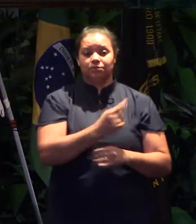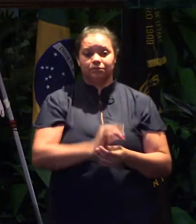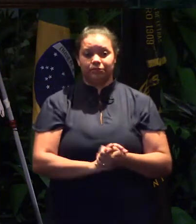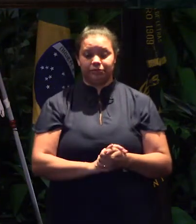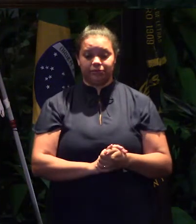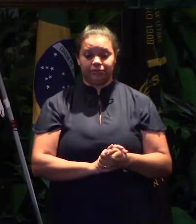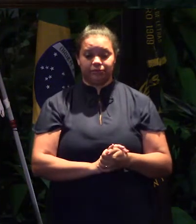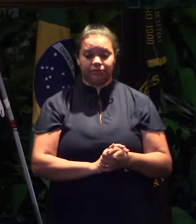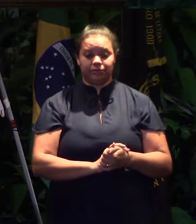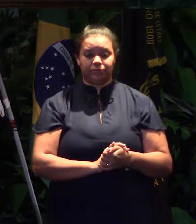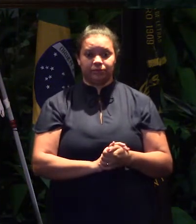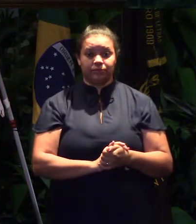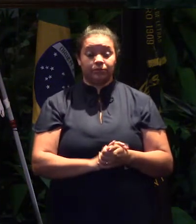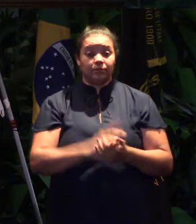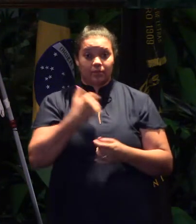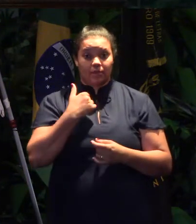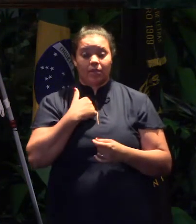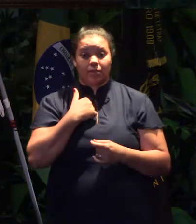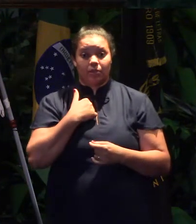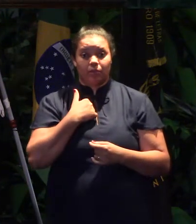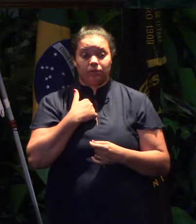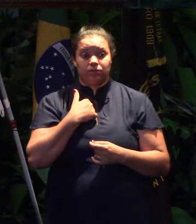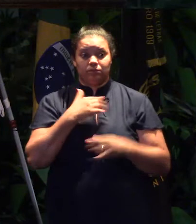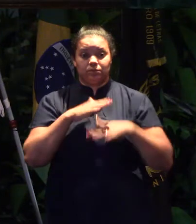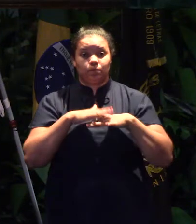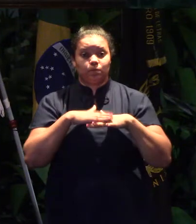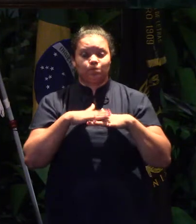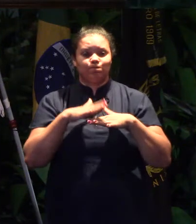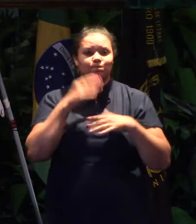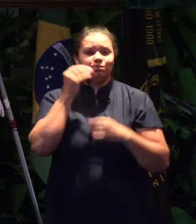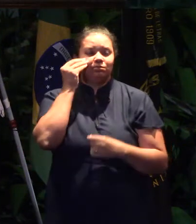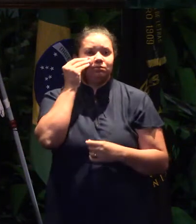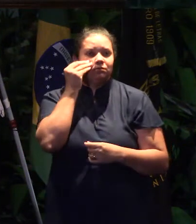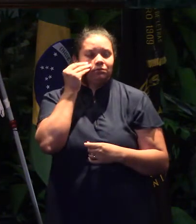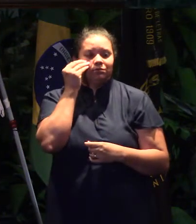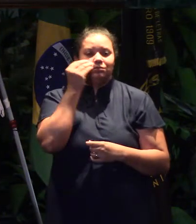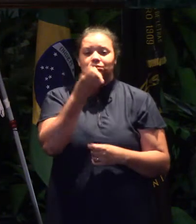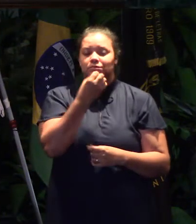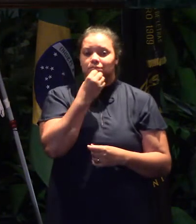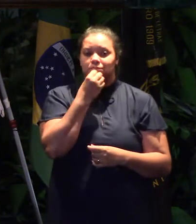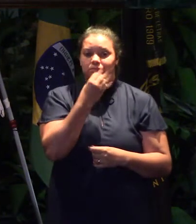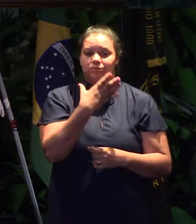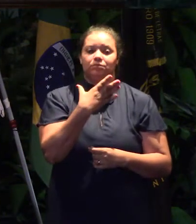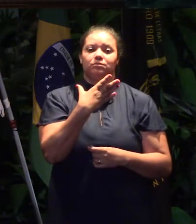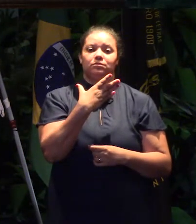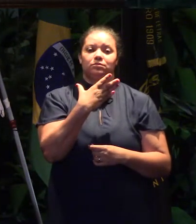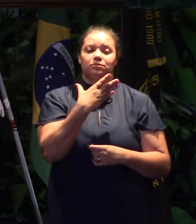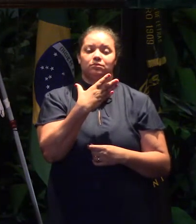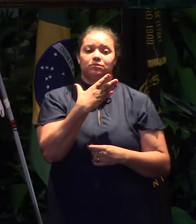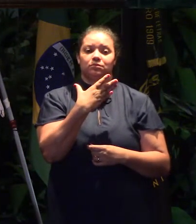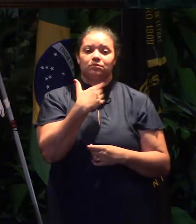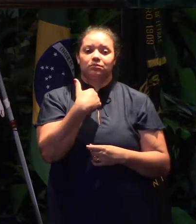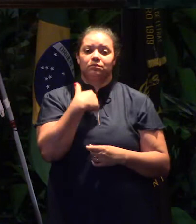Mas há um aspecto da minha relação com os livros que me trouxe experiências maravilhosas, que é o ato que eu